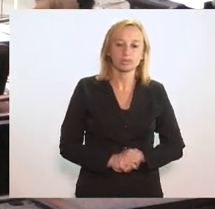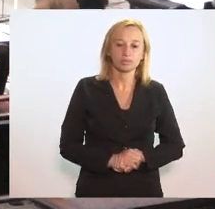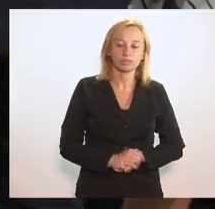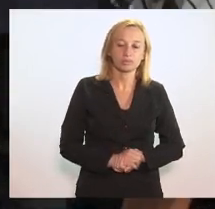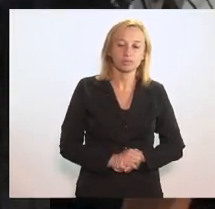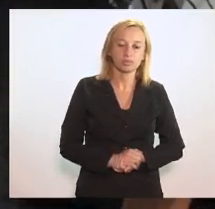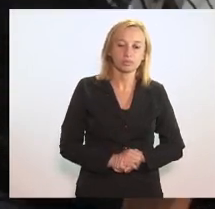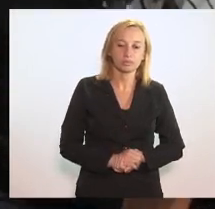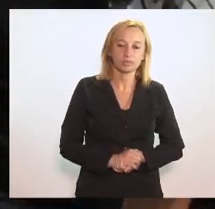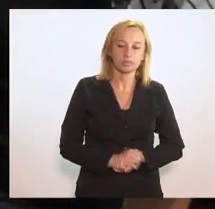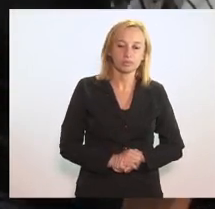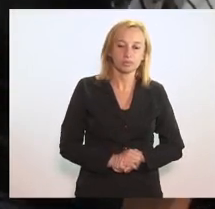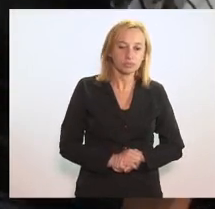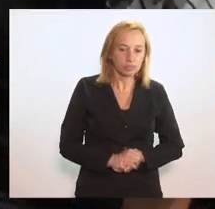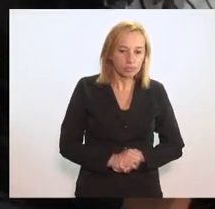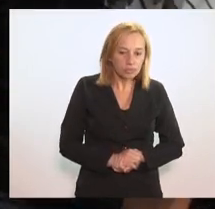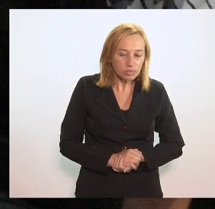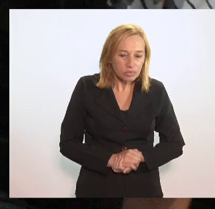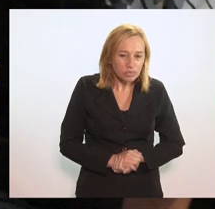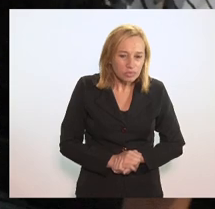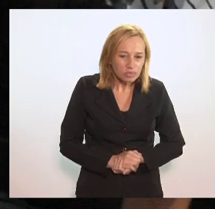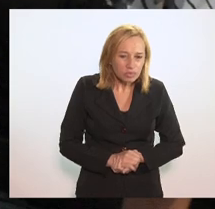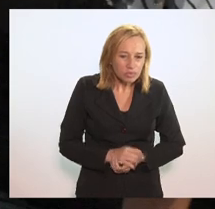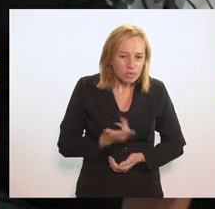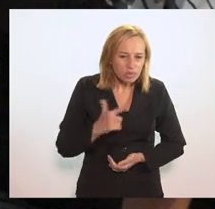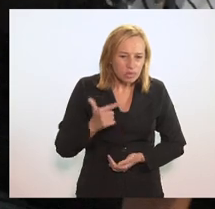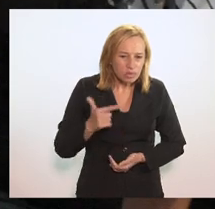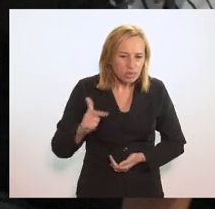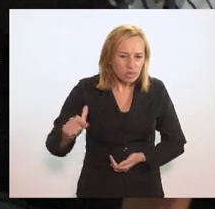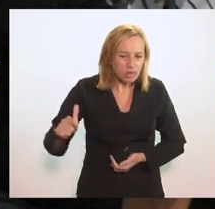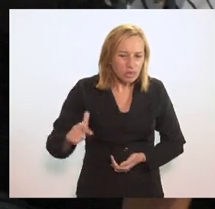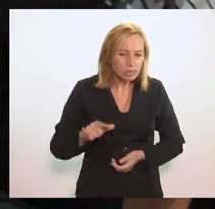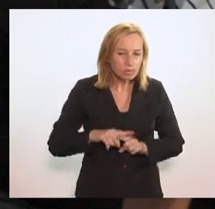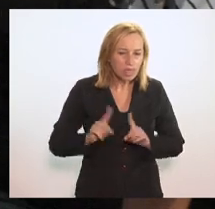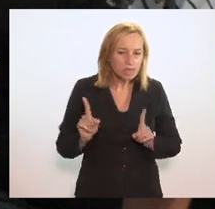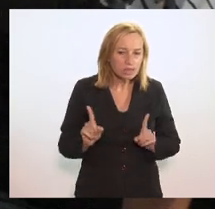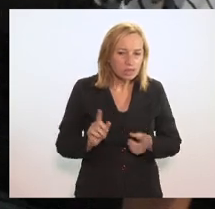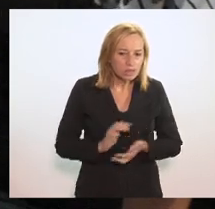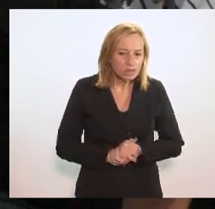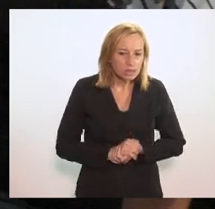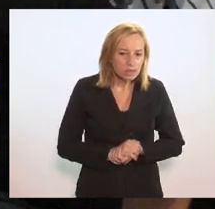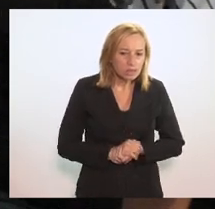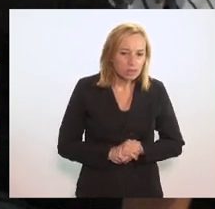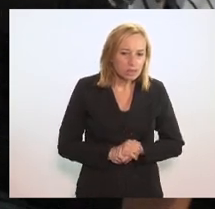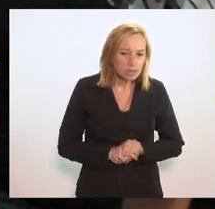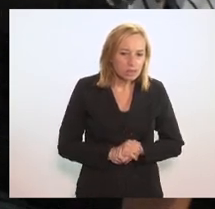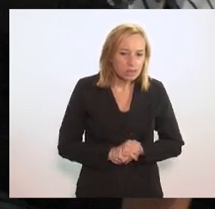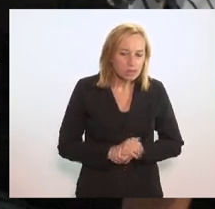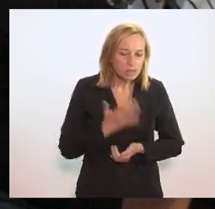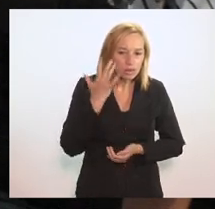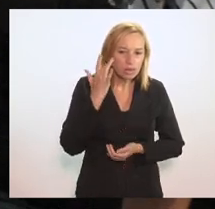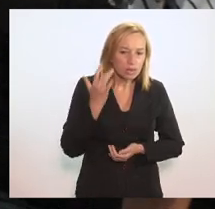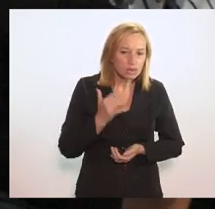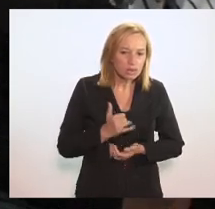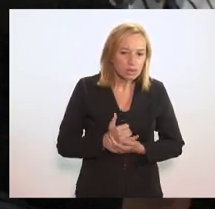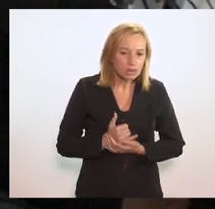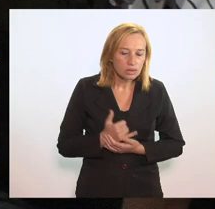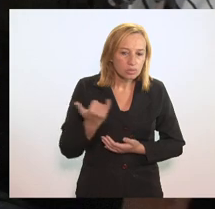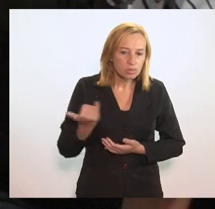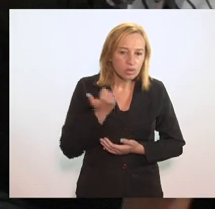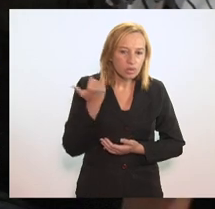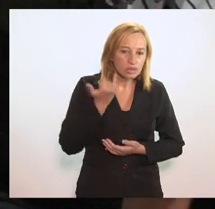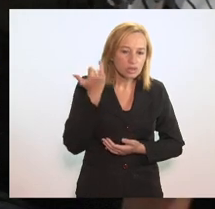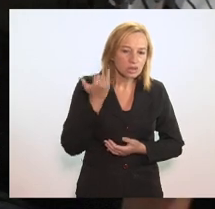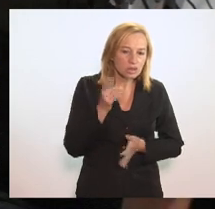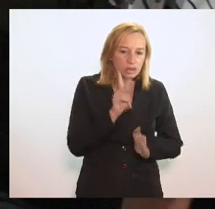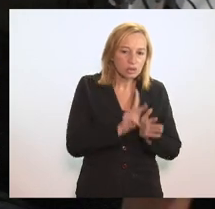muito brevemente, presidente, até porque não quero me repetir, mas acho que foi muito meritório, muito importante